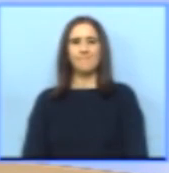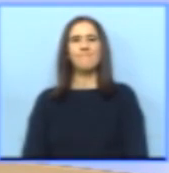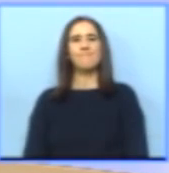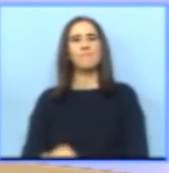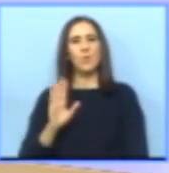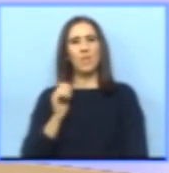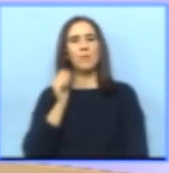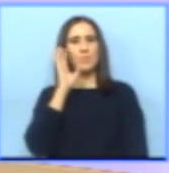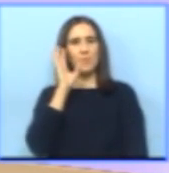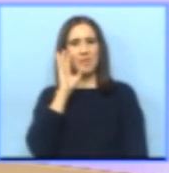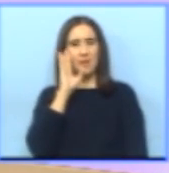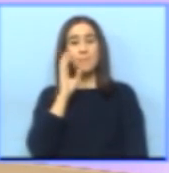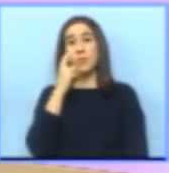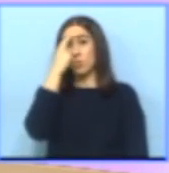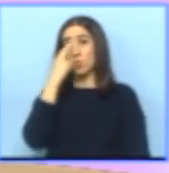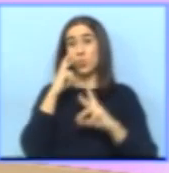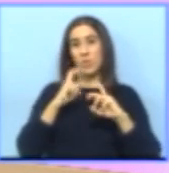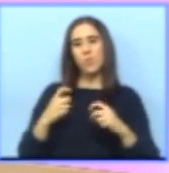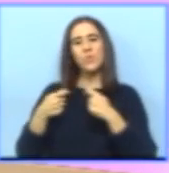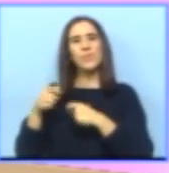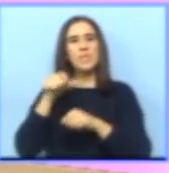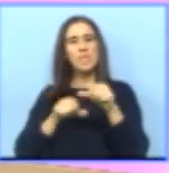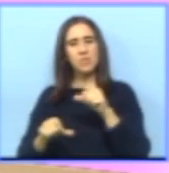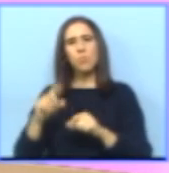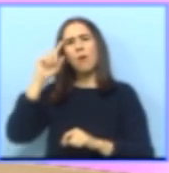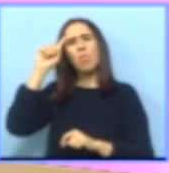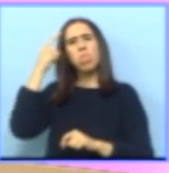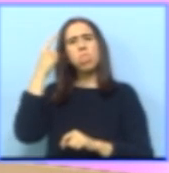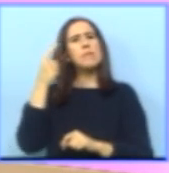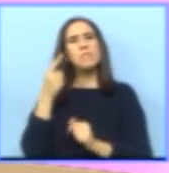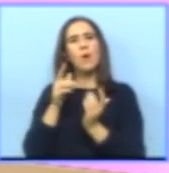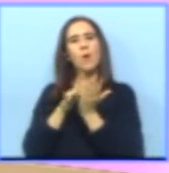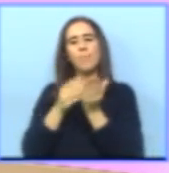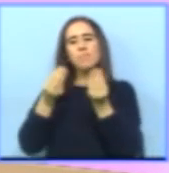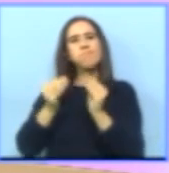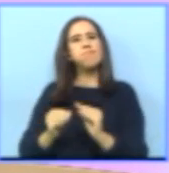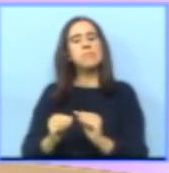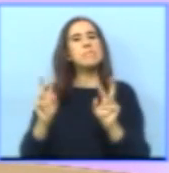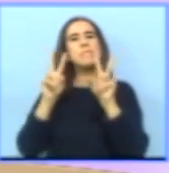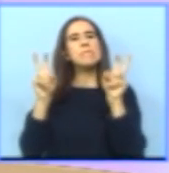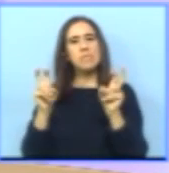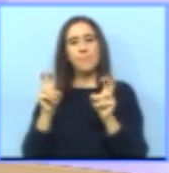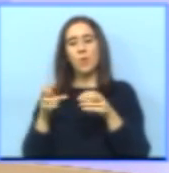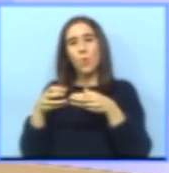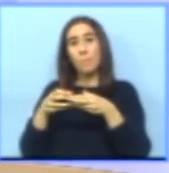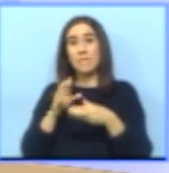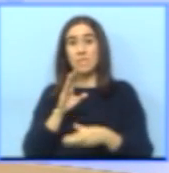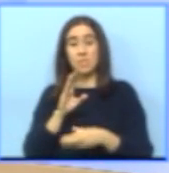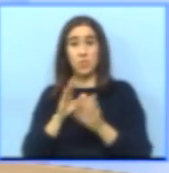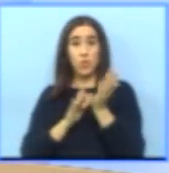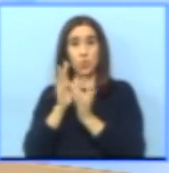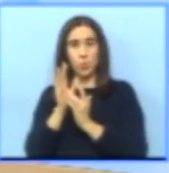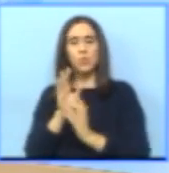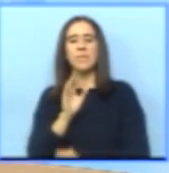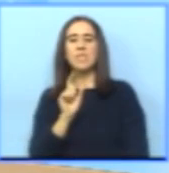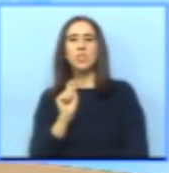Olá, muito boa tarde. Um historiador e um físico reuniram-se saberes para escrever uma obra sobre a Companhia de Jesus. Jesuítas Construtores